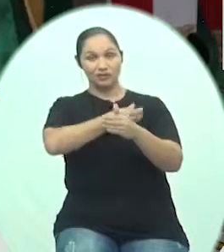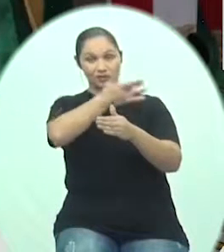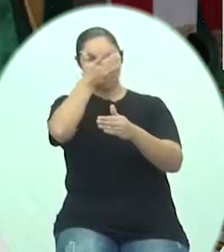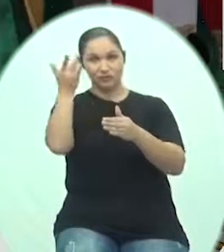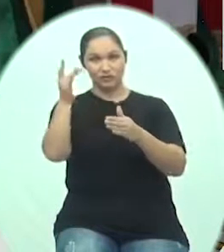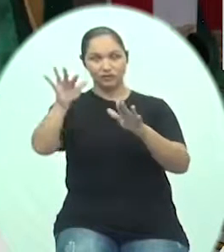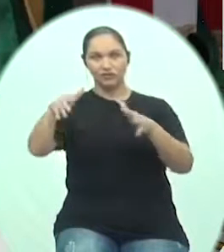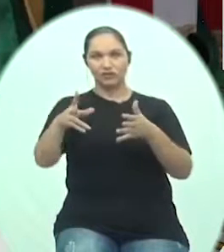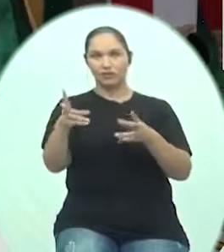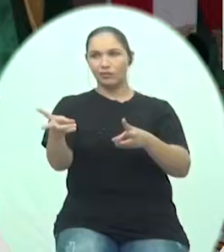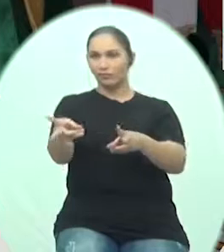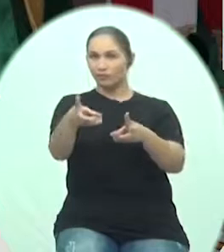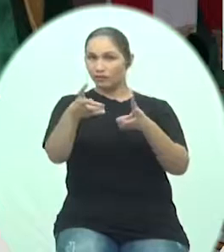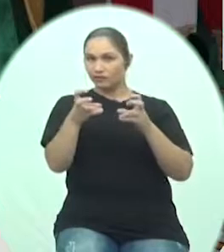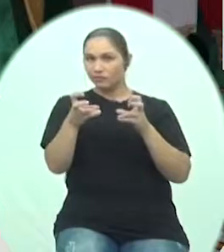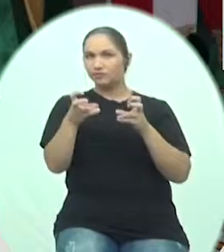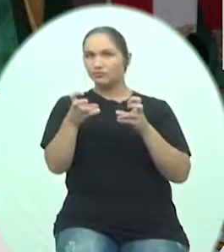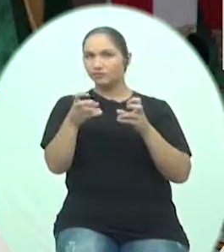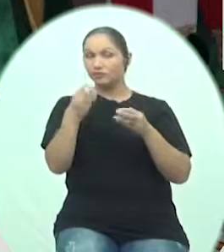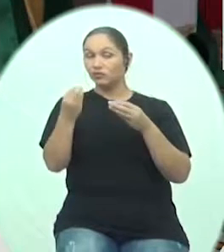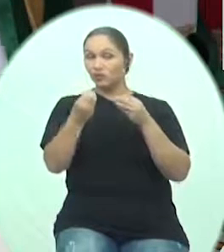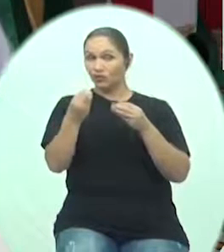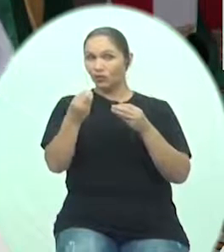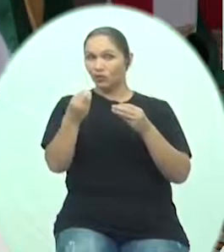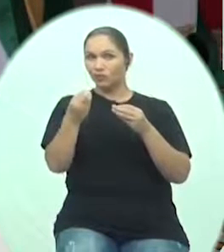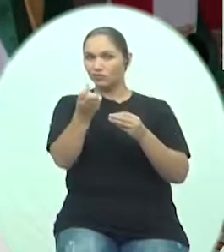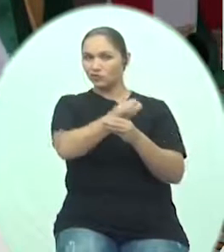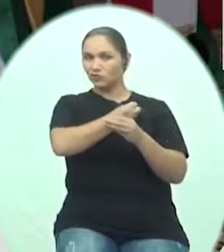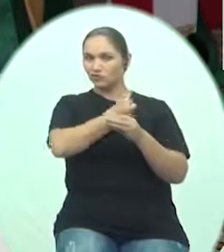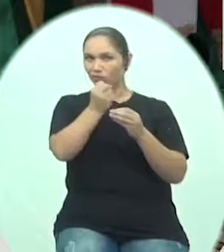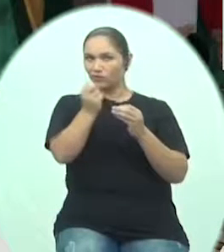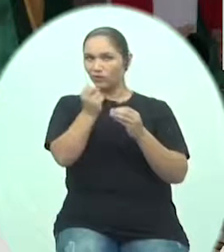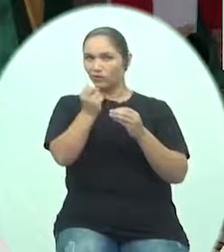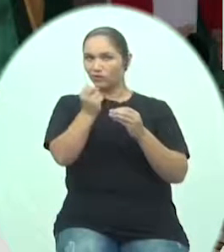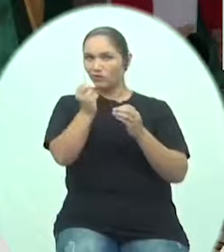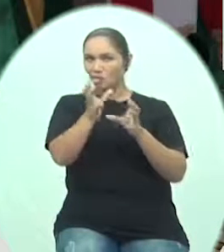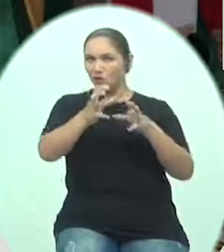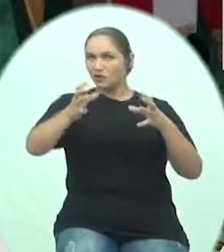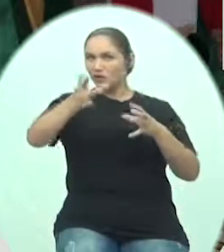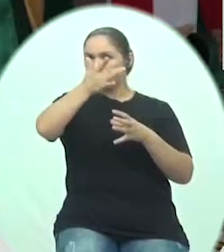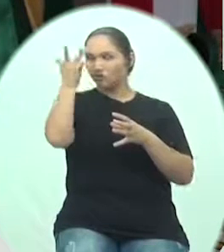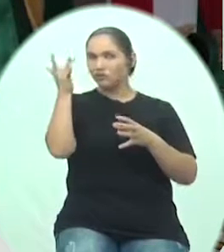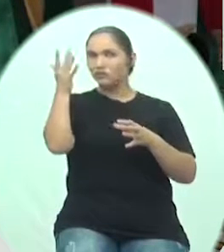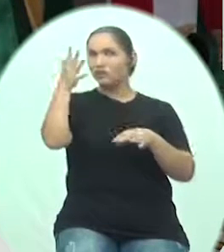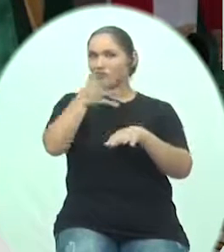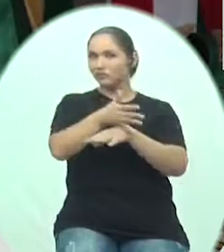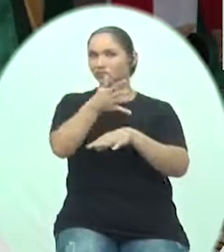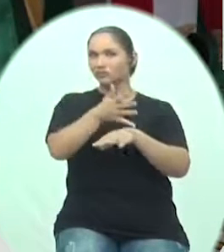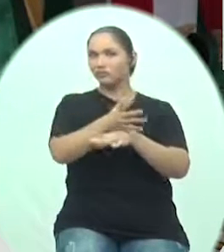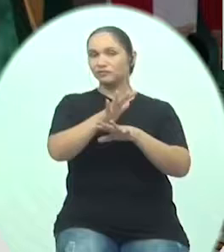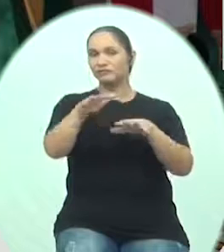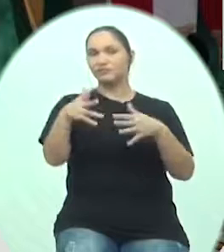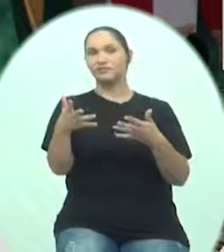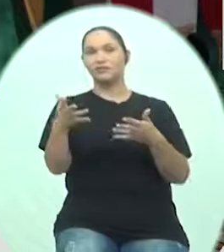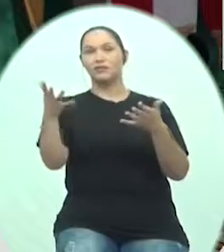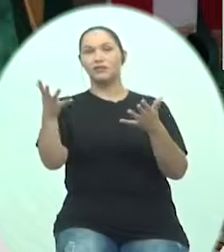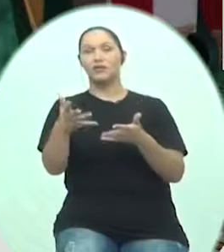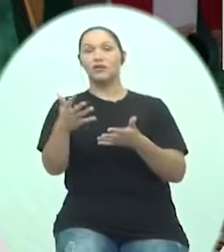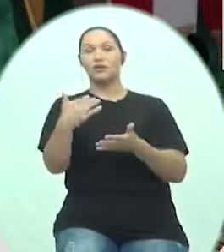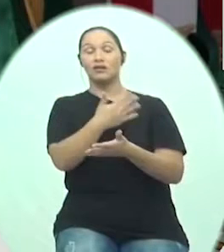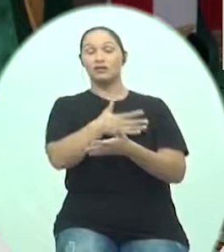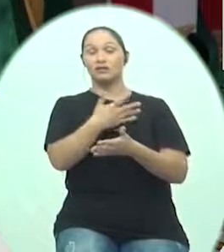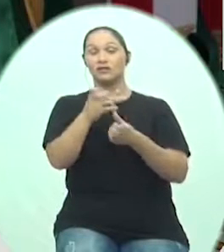viram o tamanho disso no dia 22 de Março então eles conseguiram 800 agora eles querem fazer o pedal dos